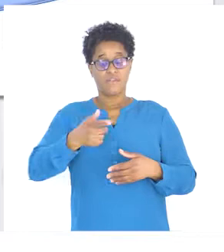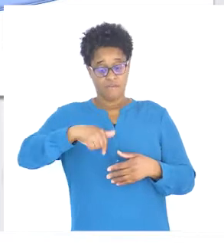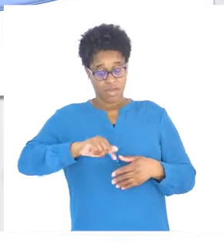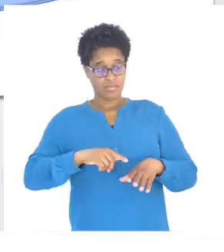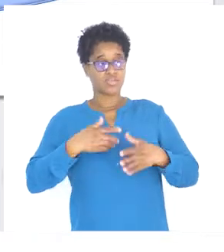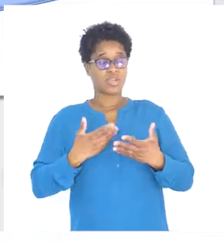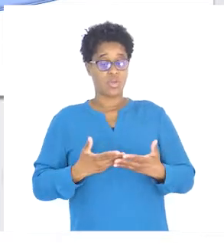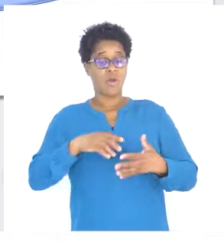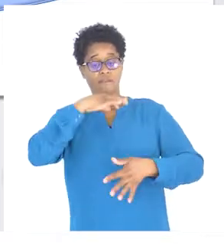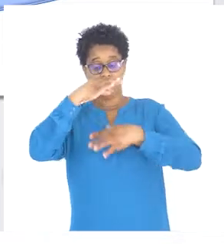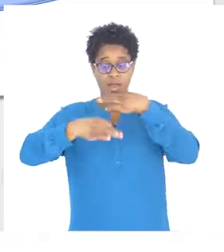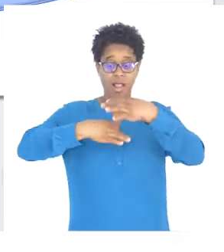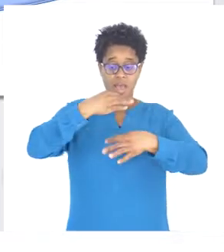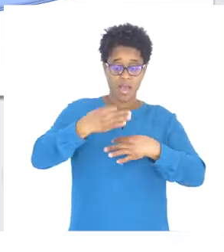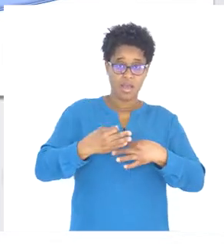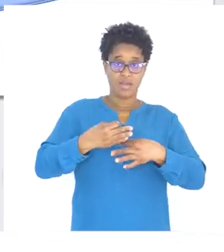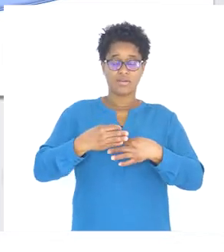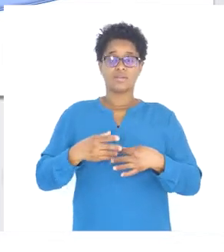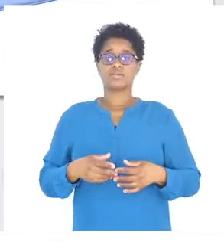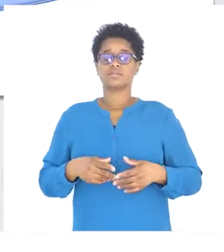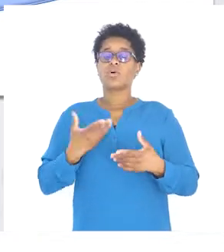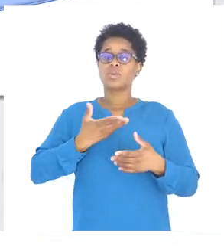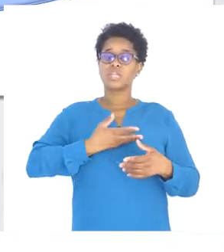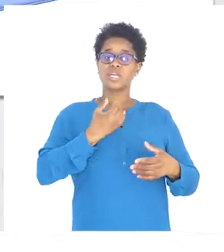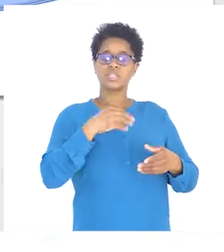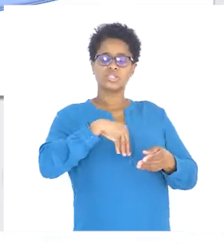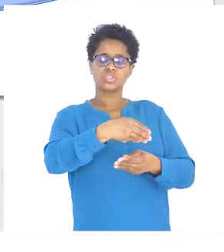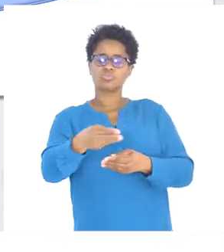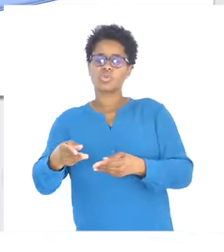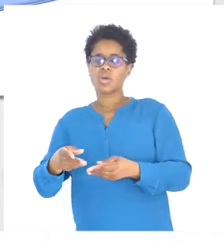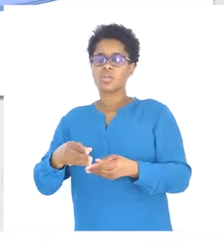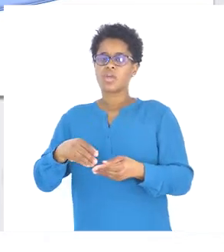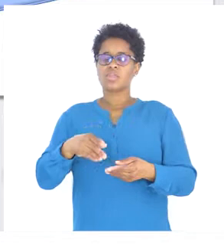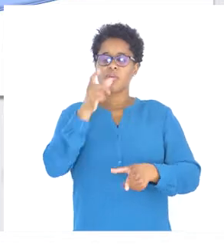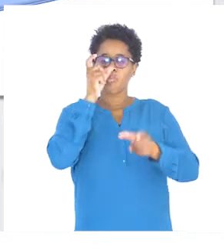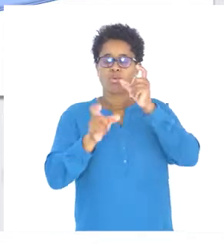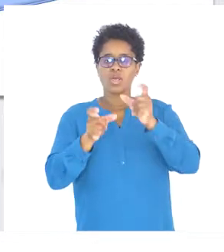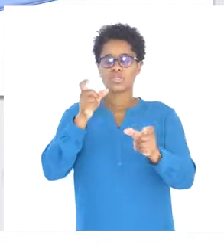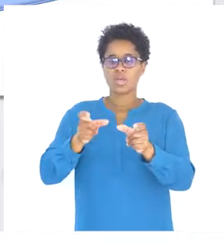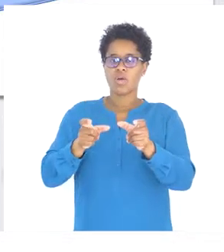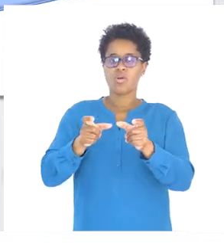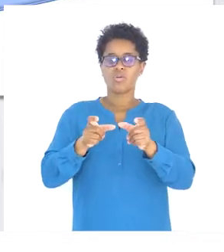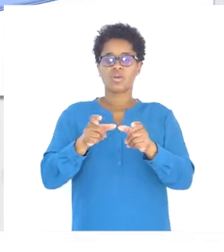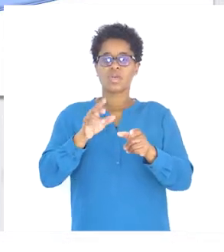então falar da distribuição da população